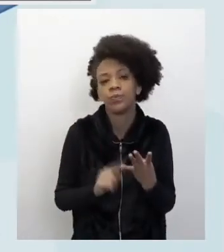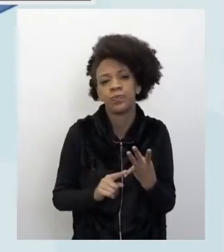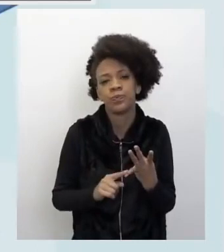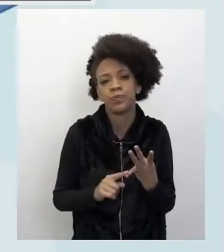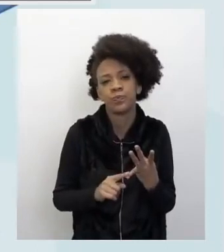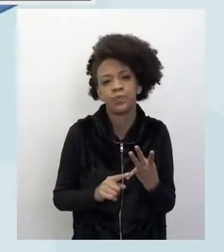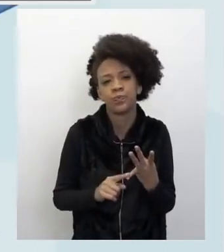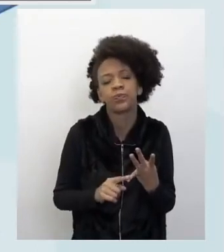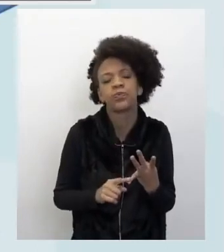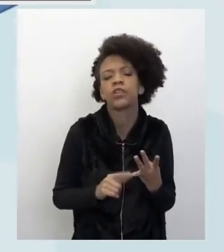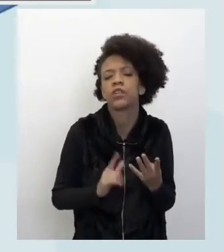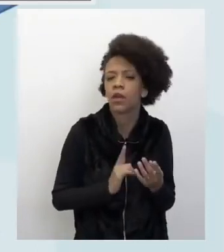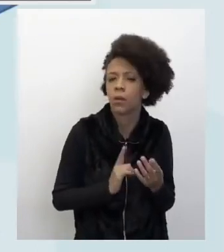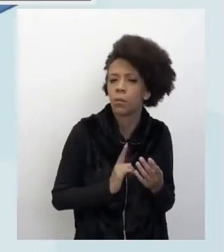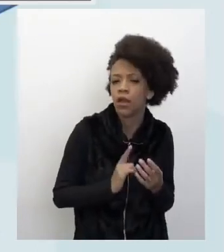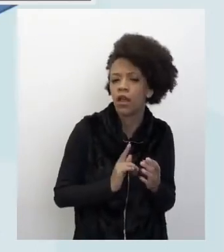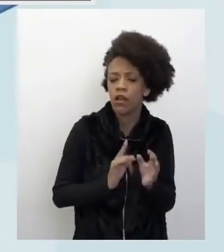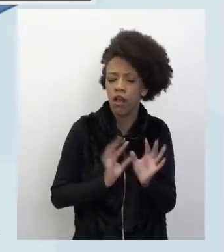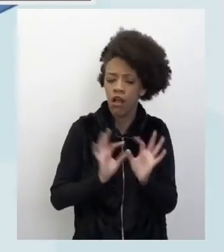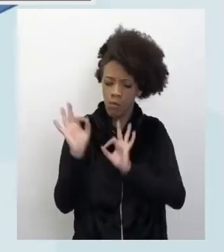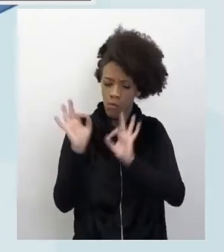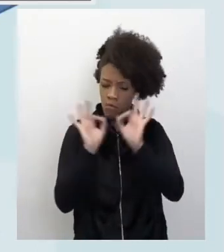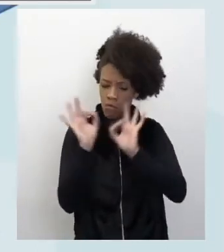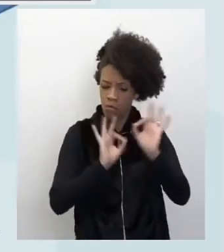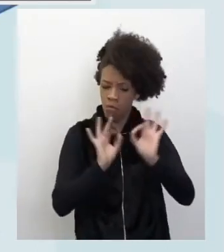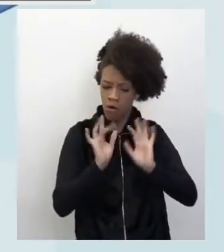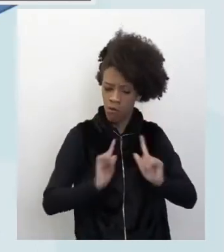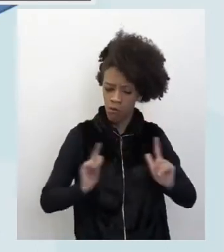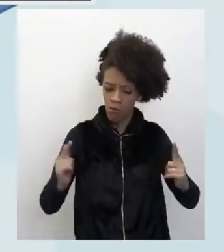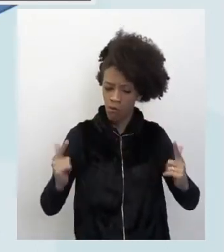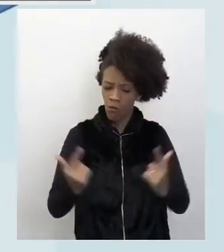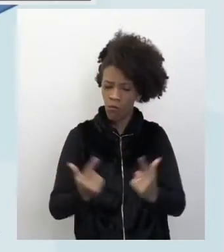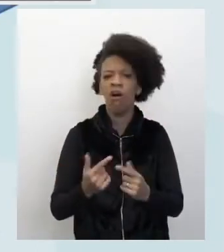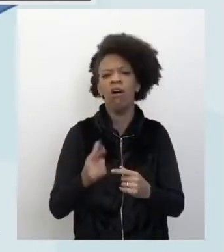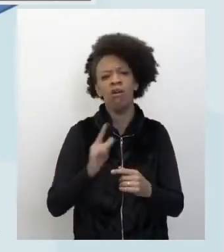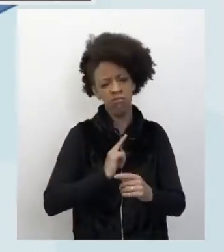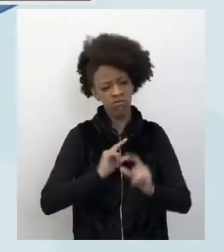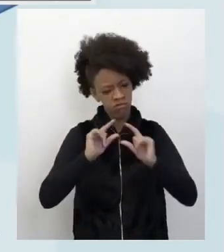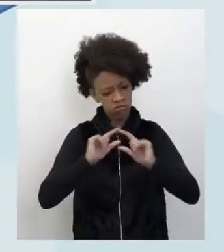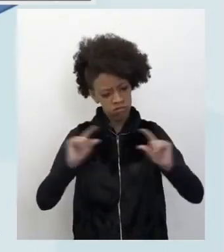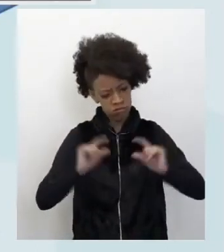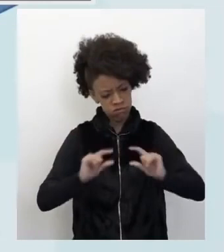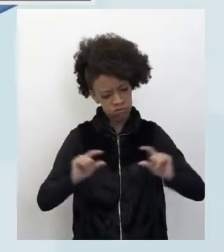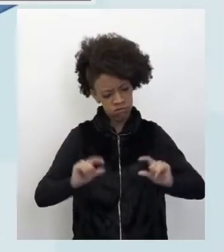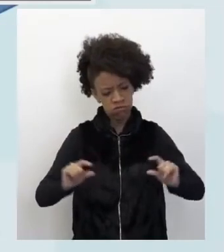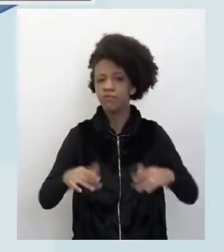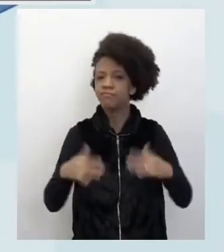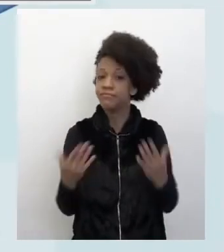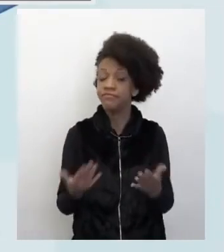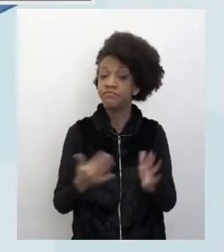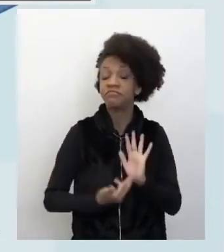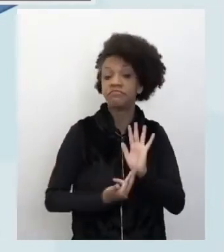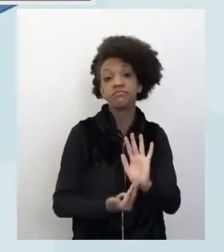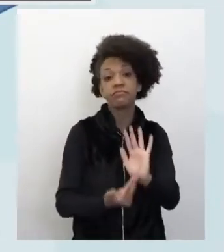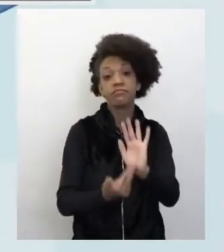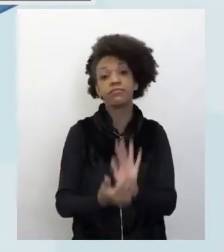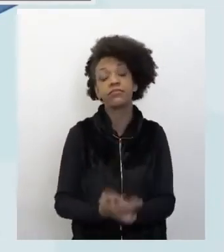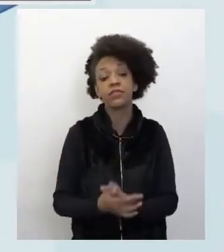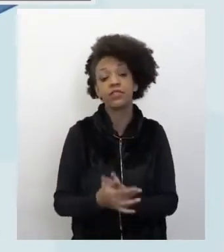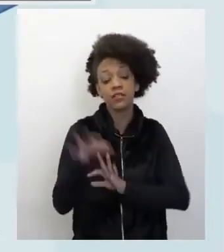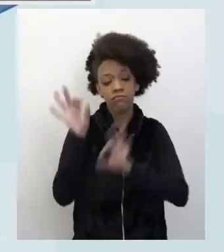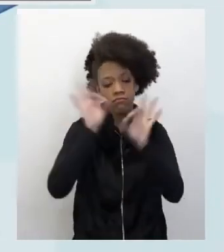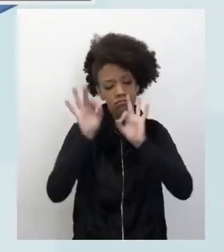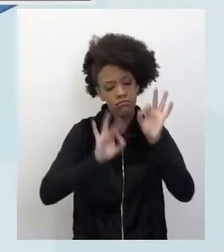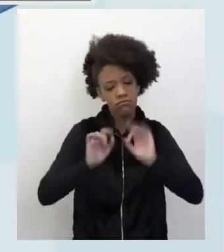as coordenadas geográficas, tem uma legenda. Então, ele contempla aí esses elementos, que configuram um